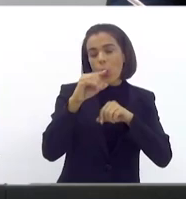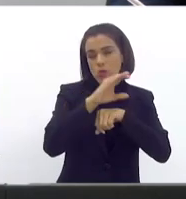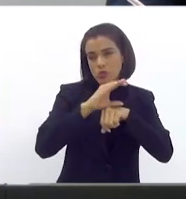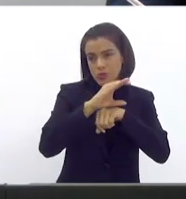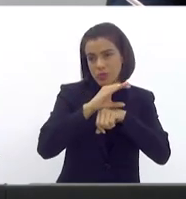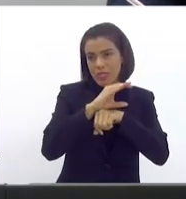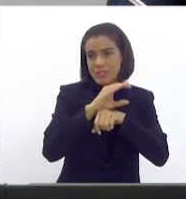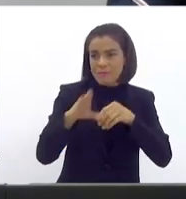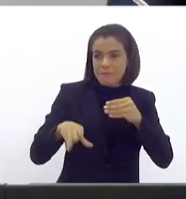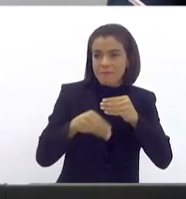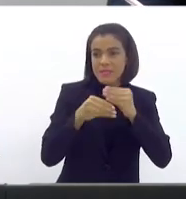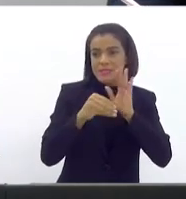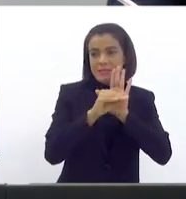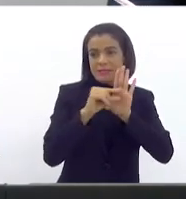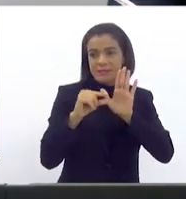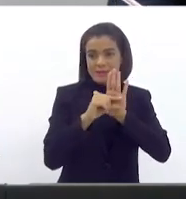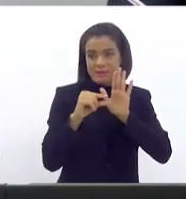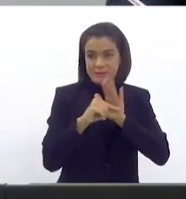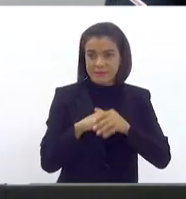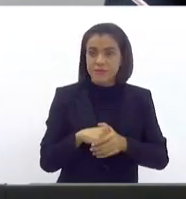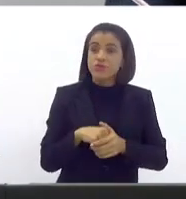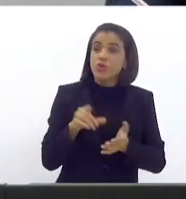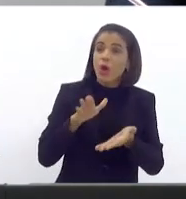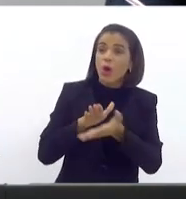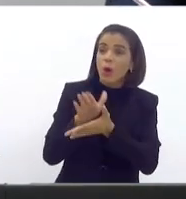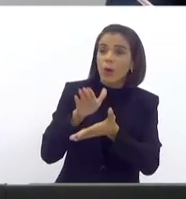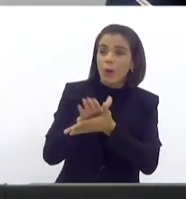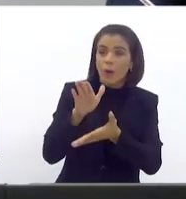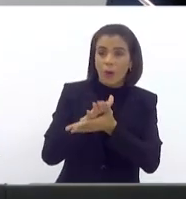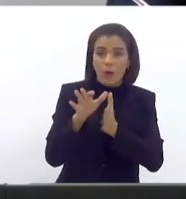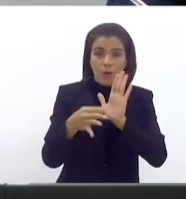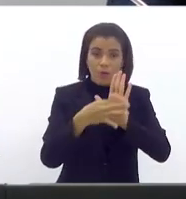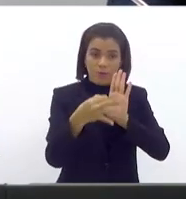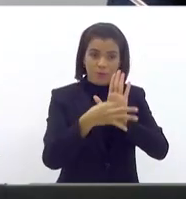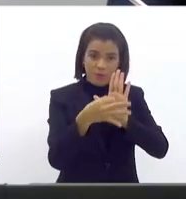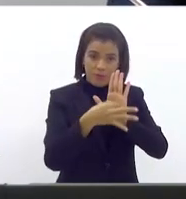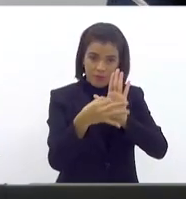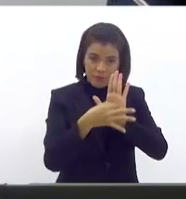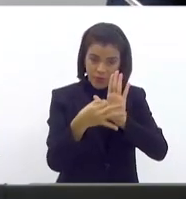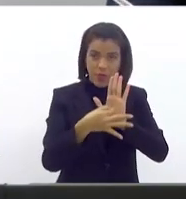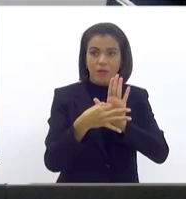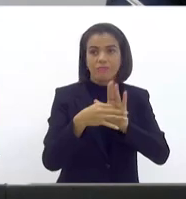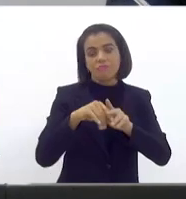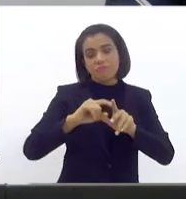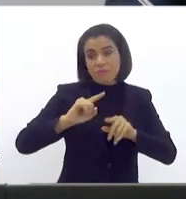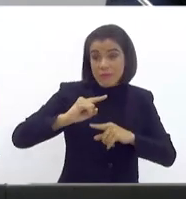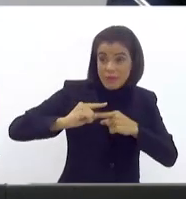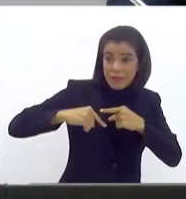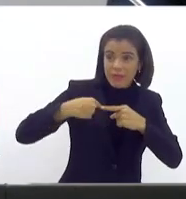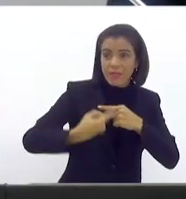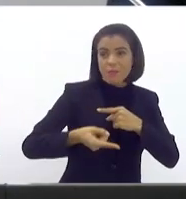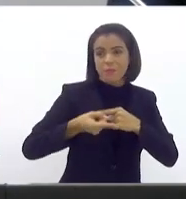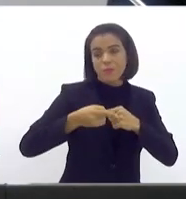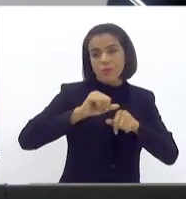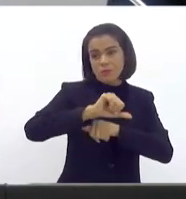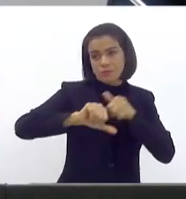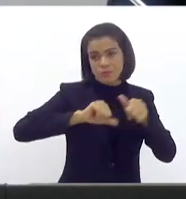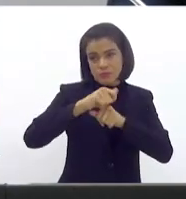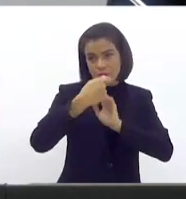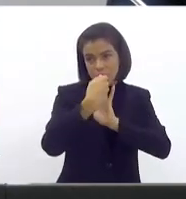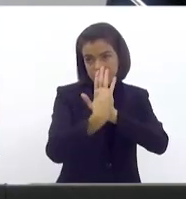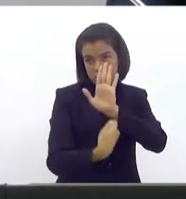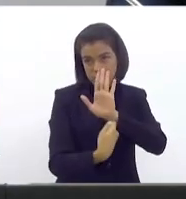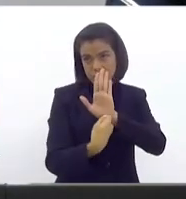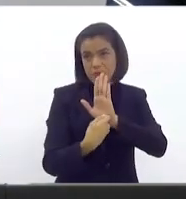fica o compromisso aqui da CCJ de somente publicar o parecer após Vossa Excelência fazer as retificações.